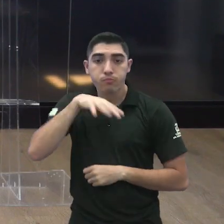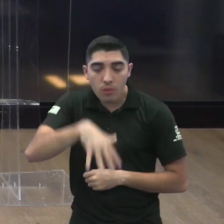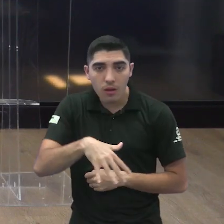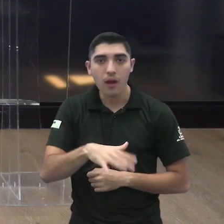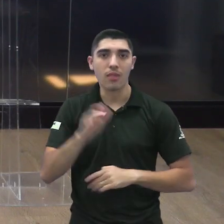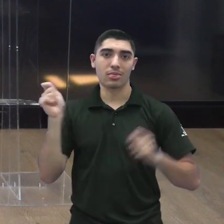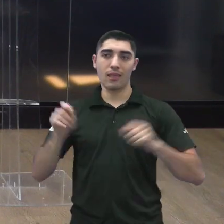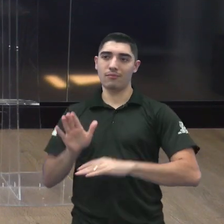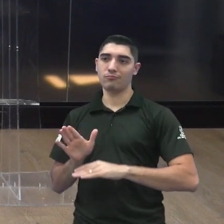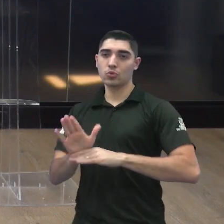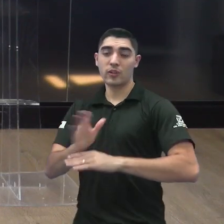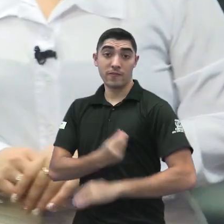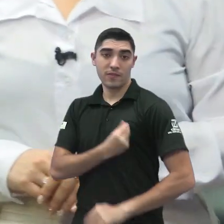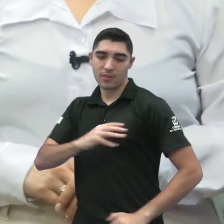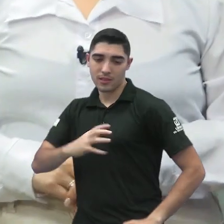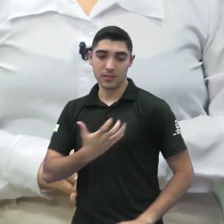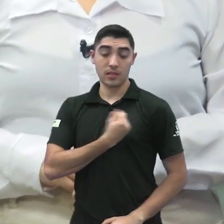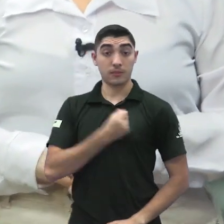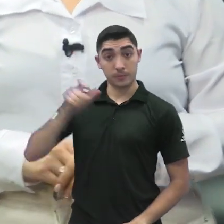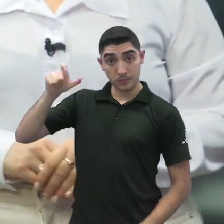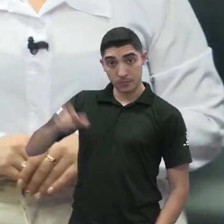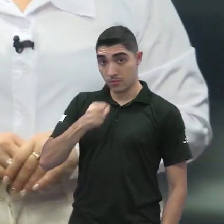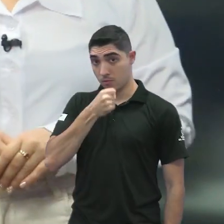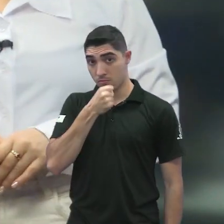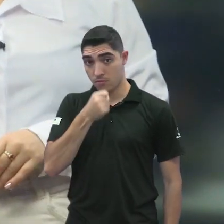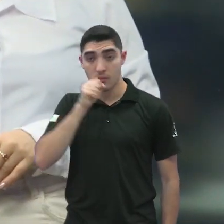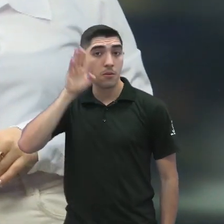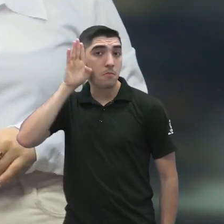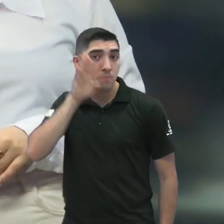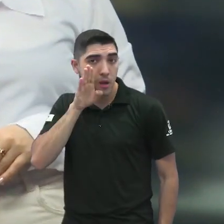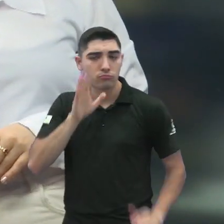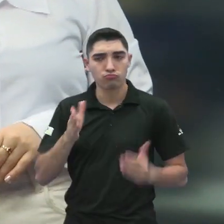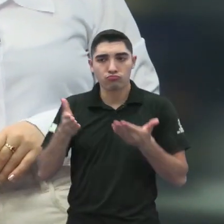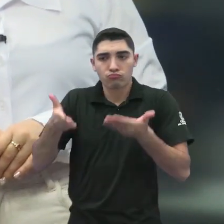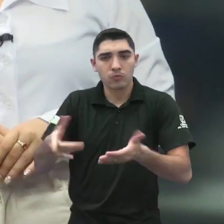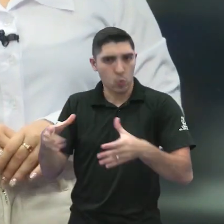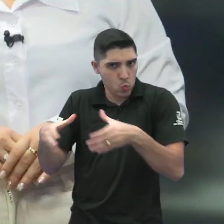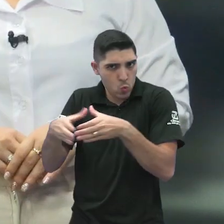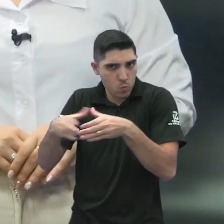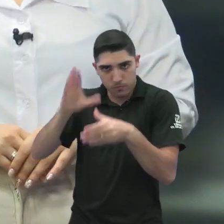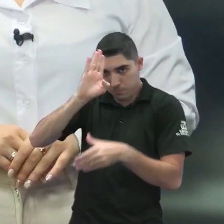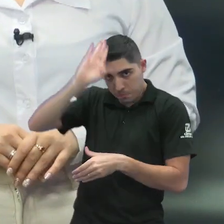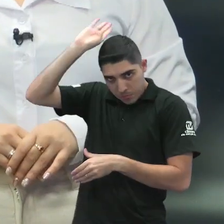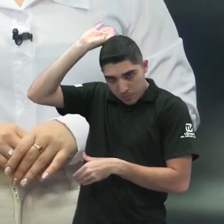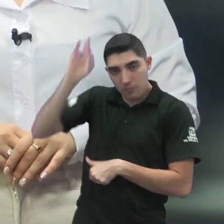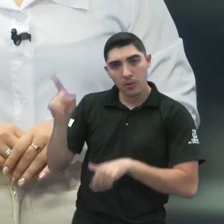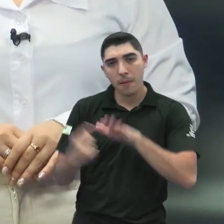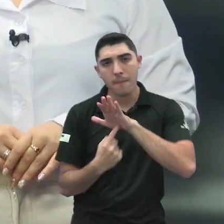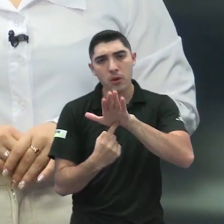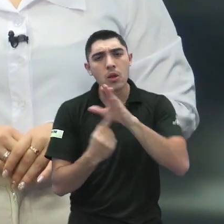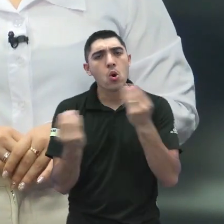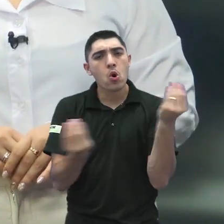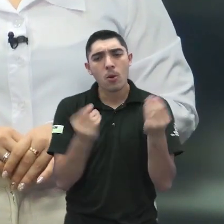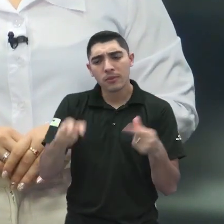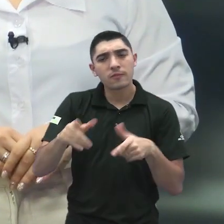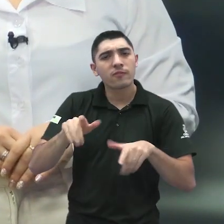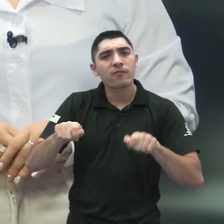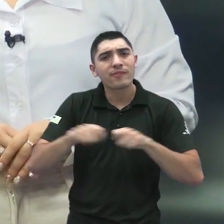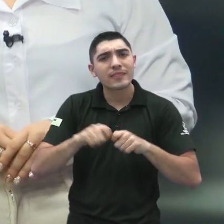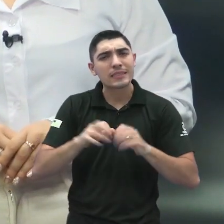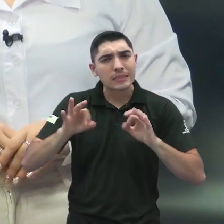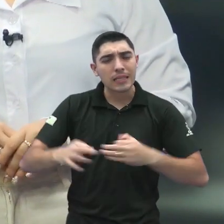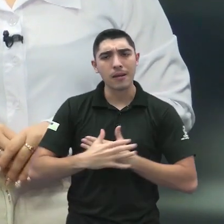rapidamente pode salvar vidas. O repórter Paulo Ricardo foi até o Corpo de Bombeiros e explica como executar a